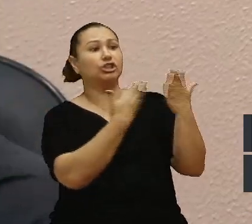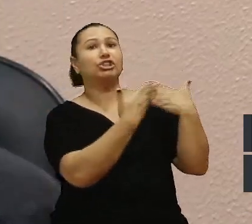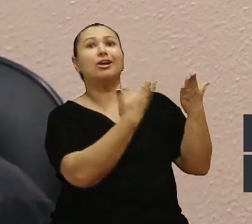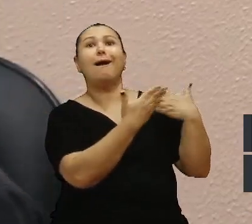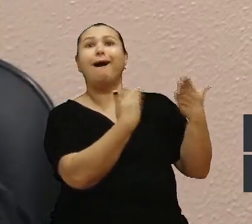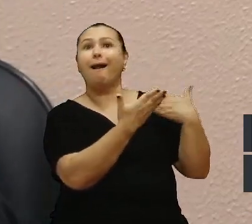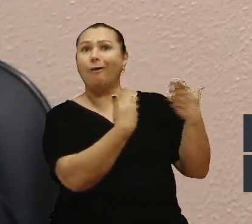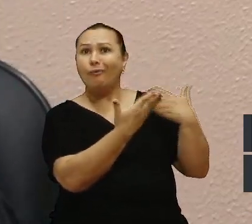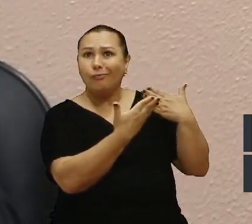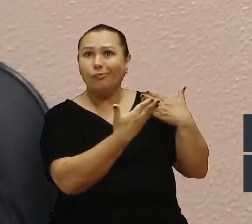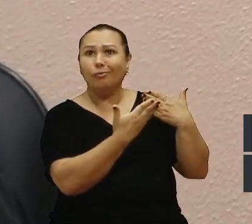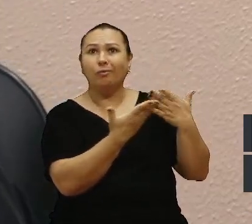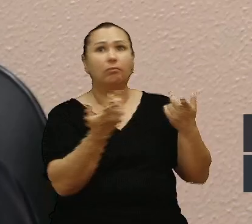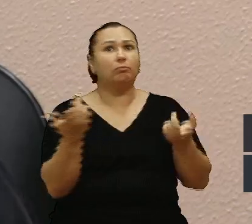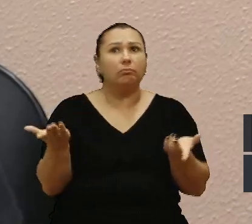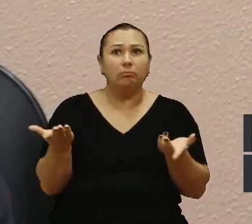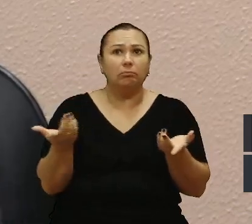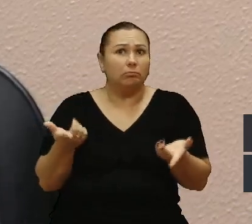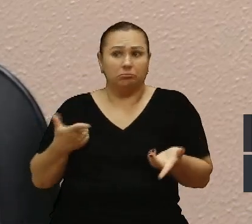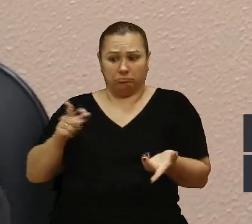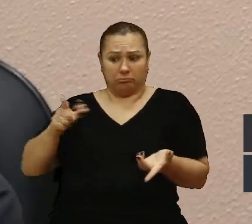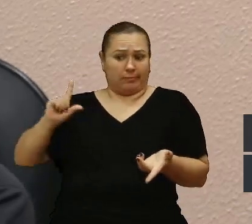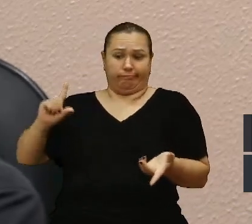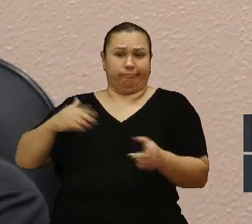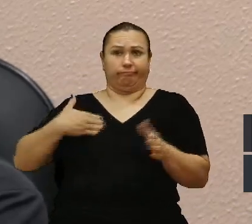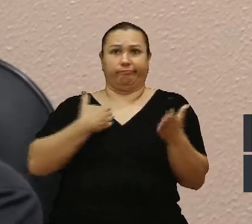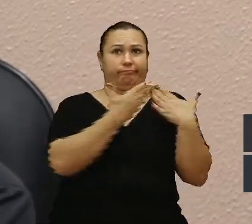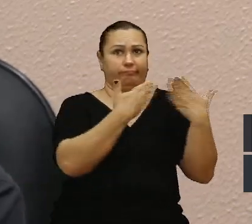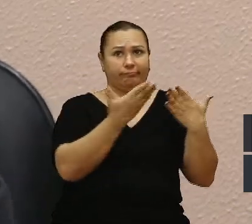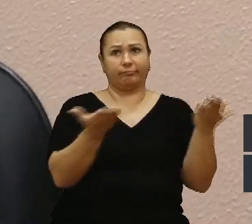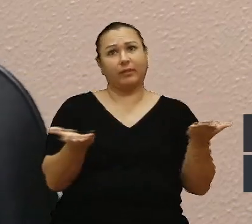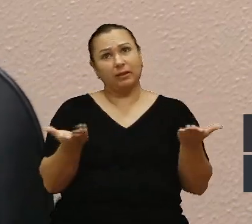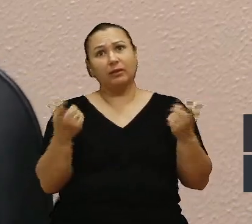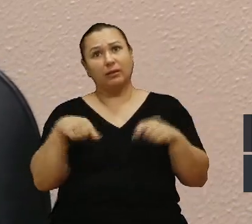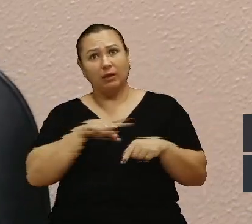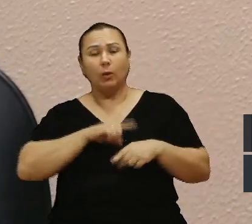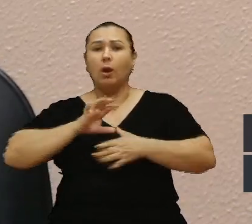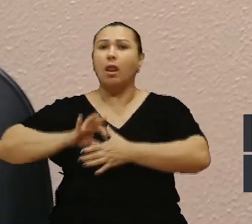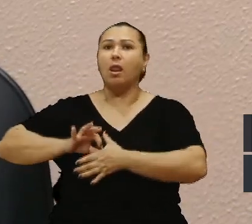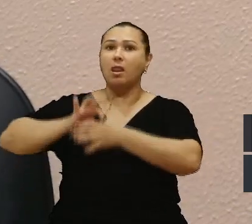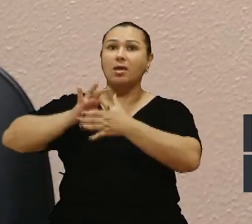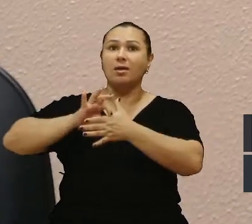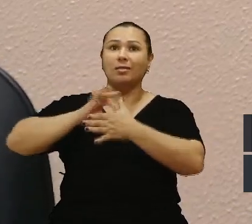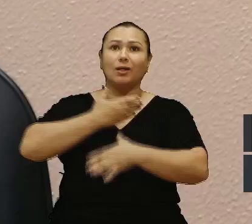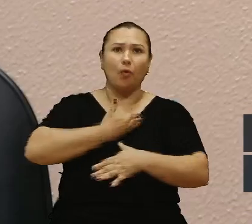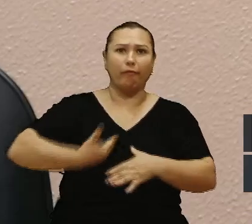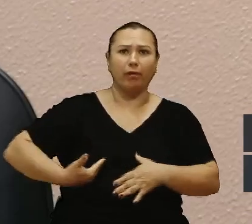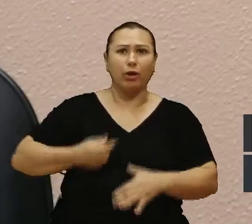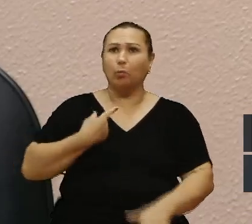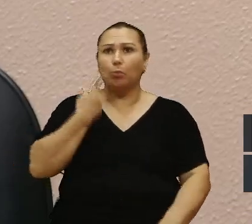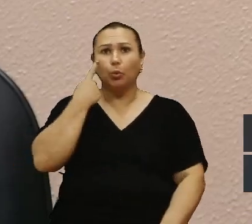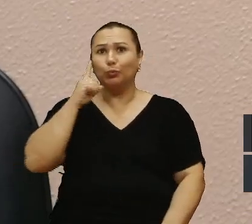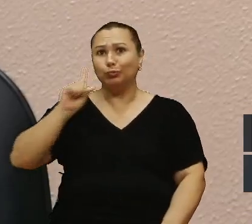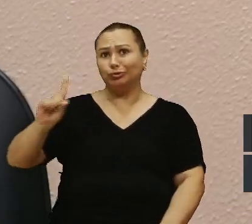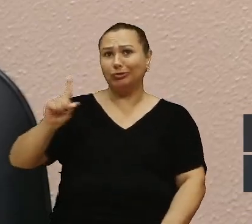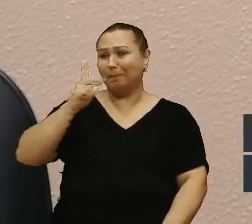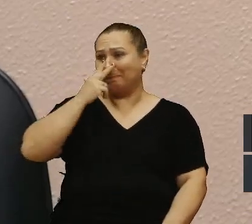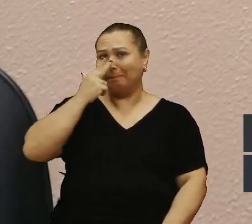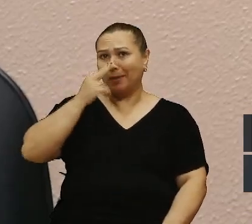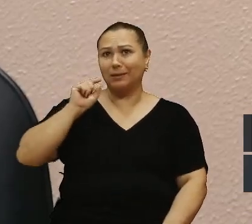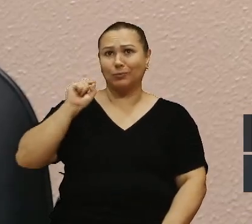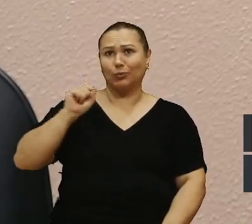isso porque não havia abertura para o diálogo. Então, líder do governo, né, mesmo que seja só por um dia, vereador